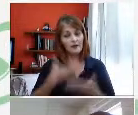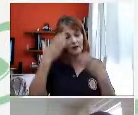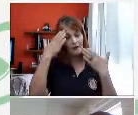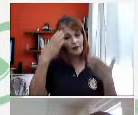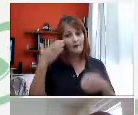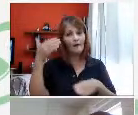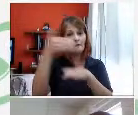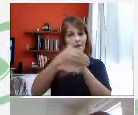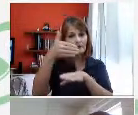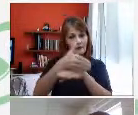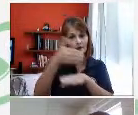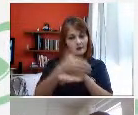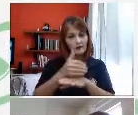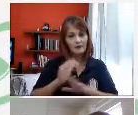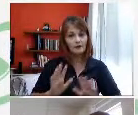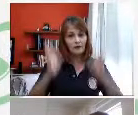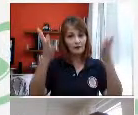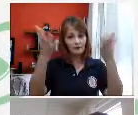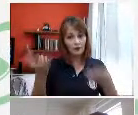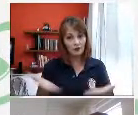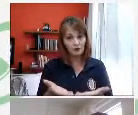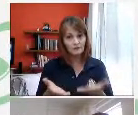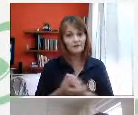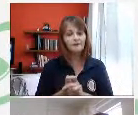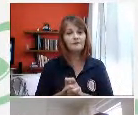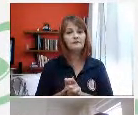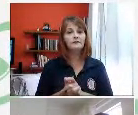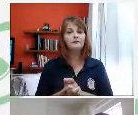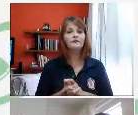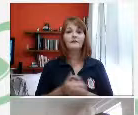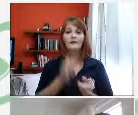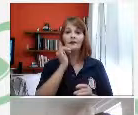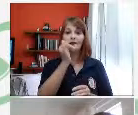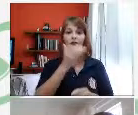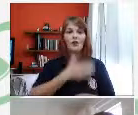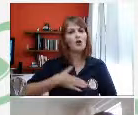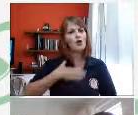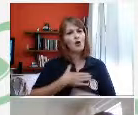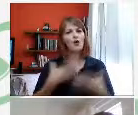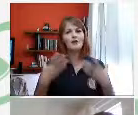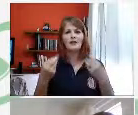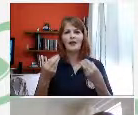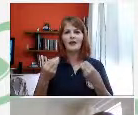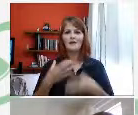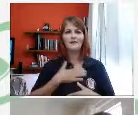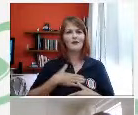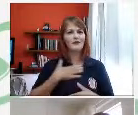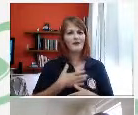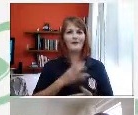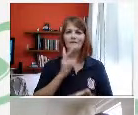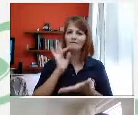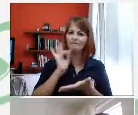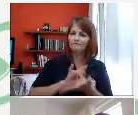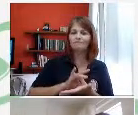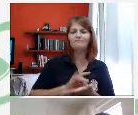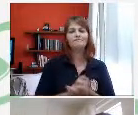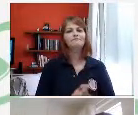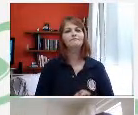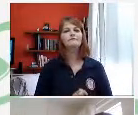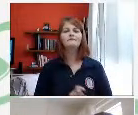participar desse evento, né? Dizer que eu gostei muito, muito. É,